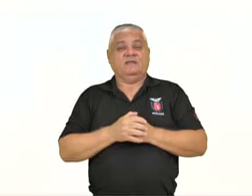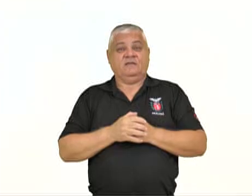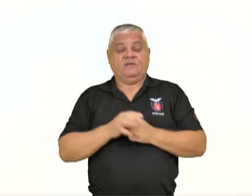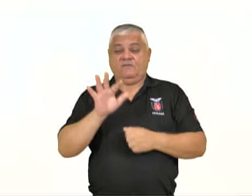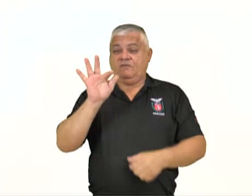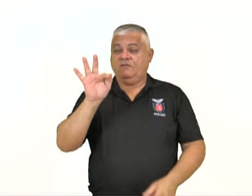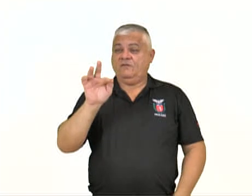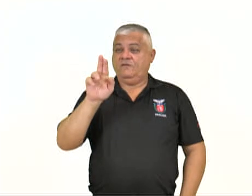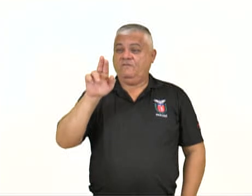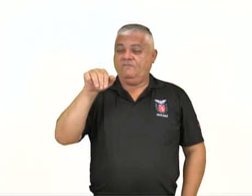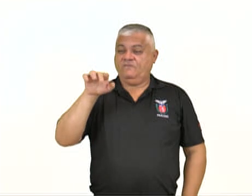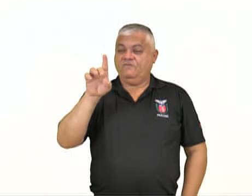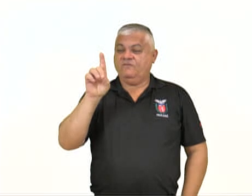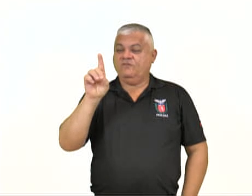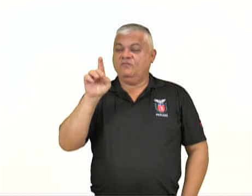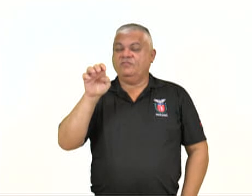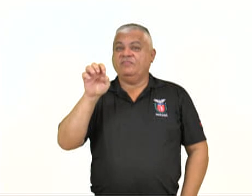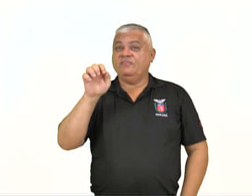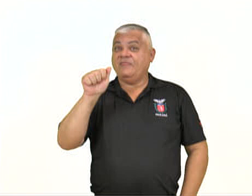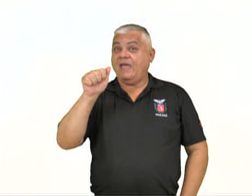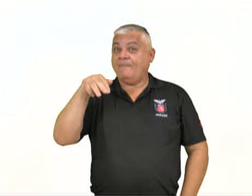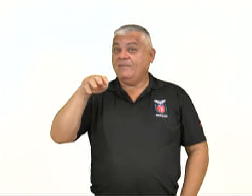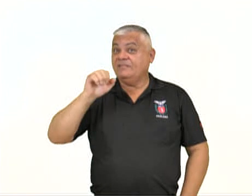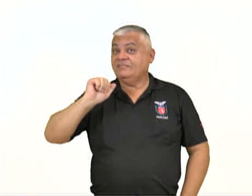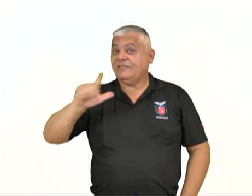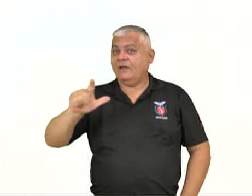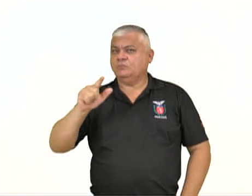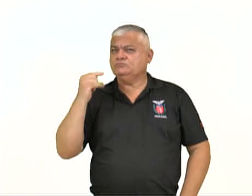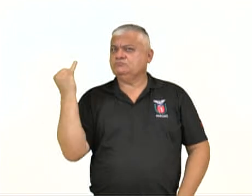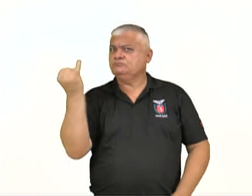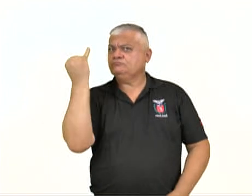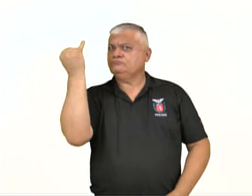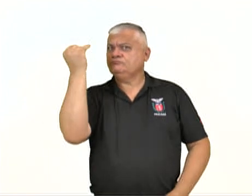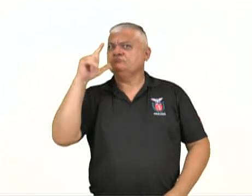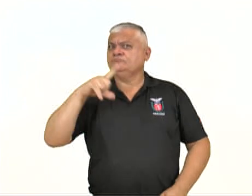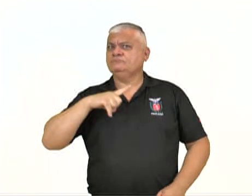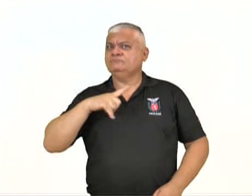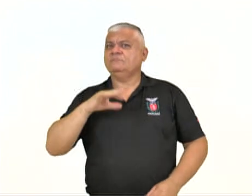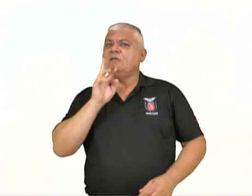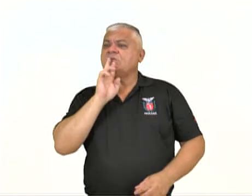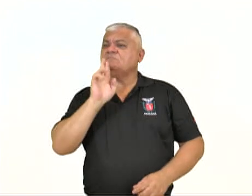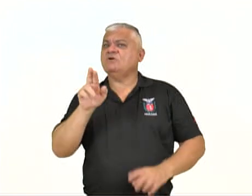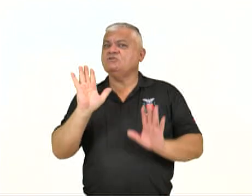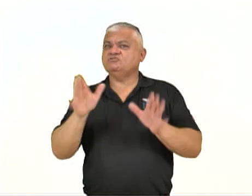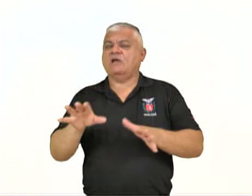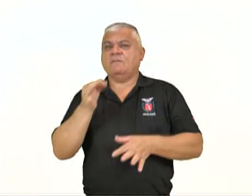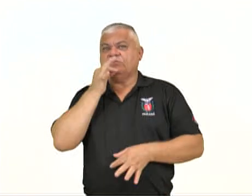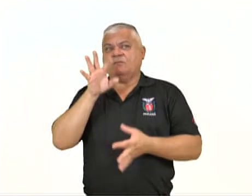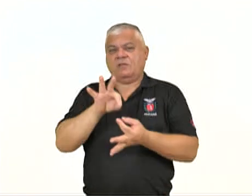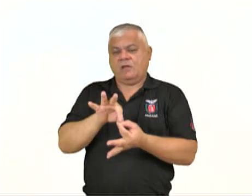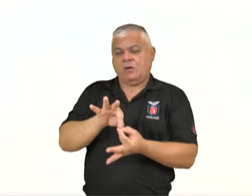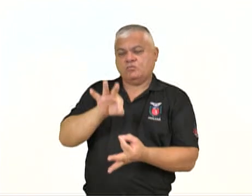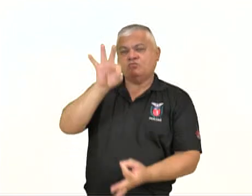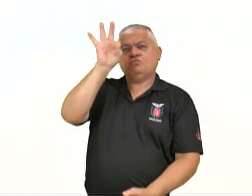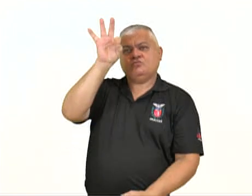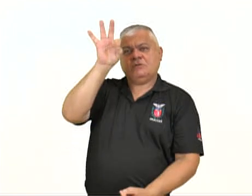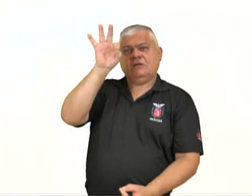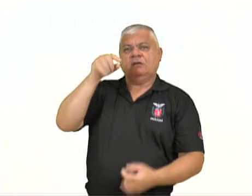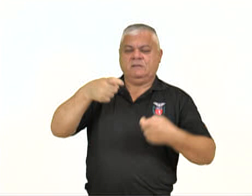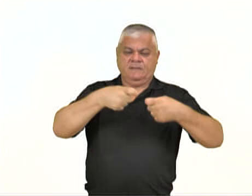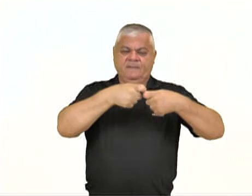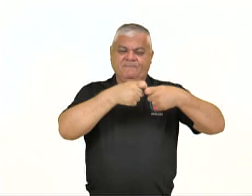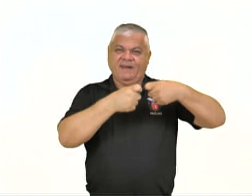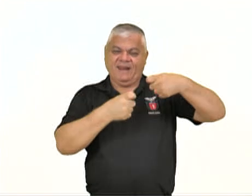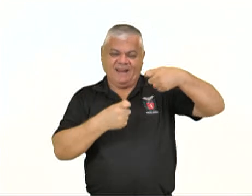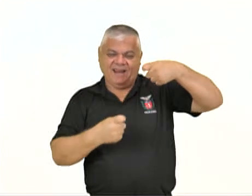São aquelas que, com uma medida, já obtemos o resultado, como, por exemplo, a medida da altura utilizada numa trena.